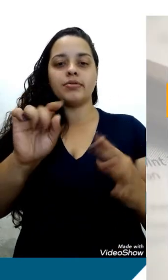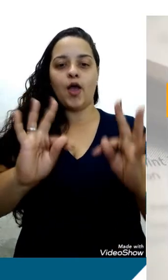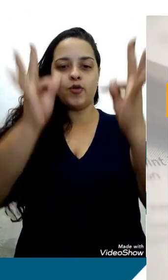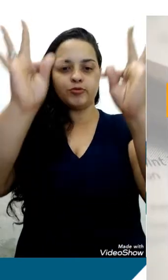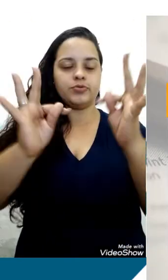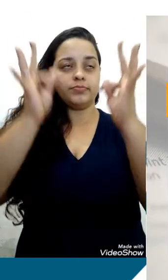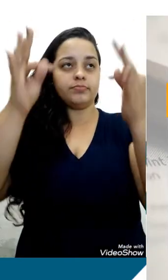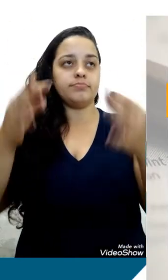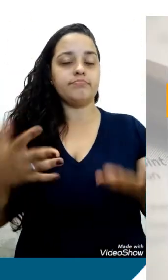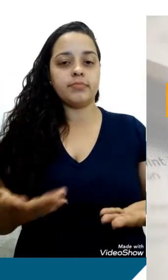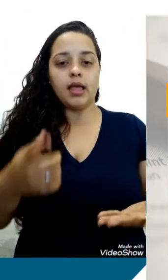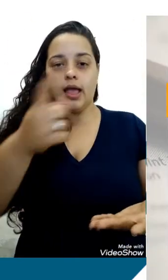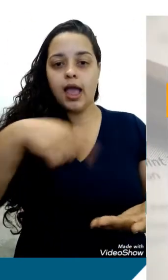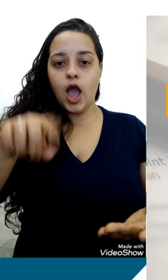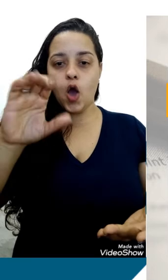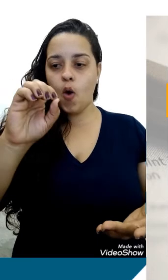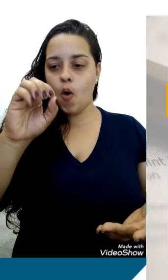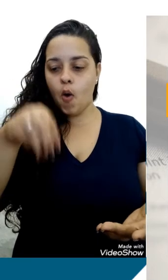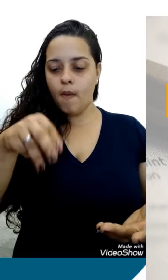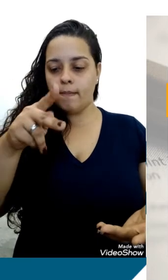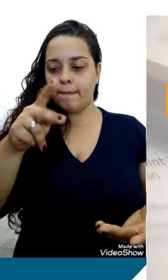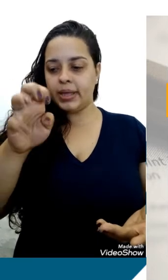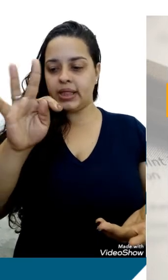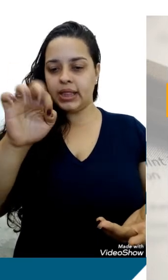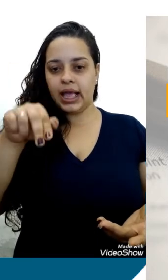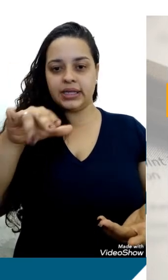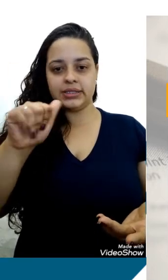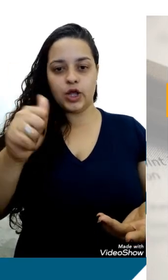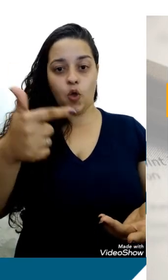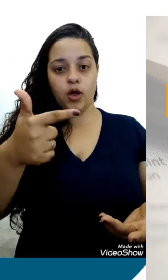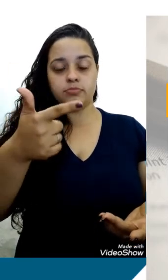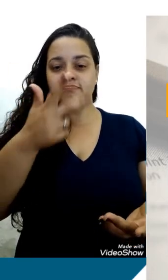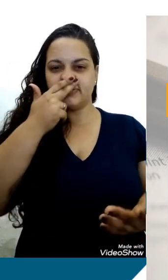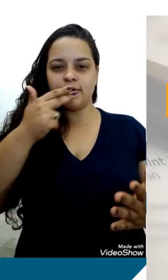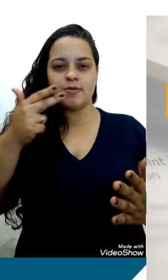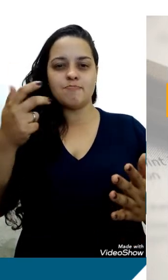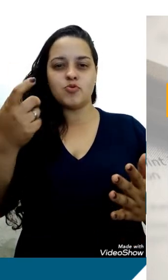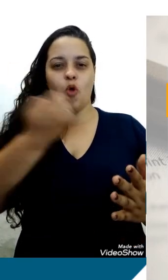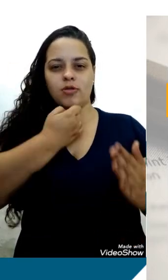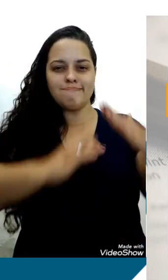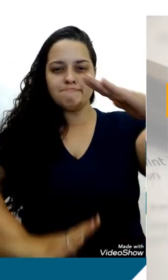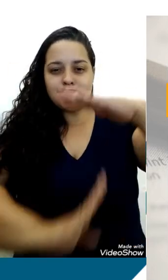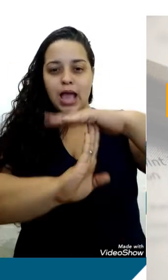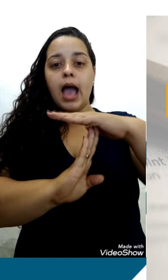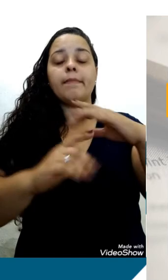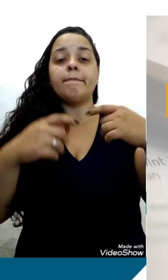Para que a sua competência 2 alcance a nota total, é necessário que o seu repertório atenda a alguns critérios, que ele